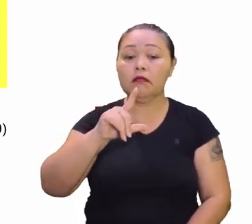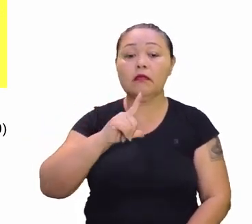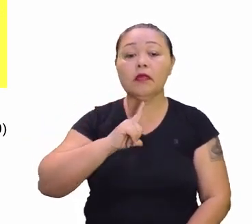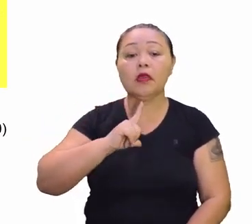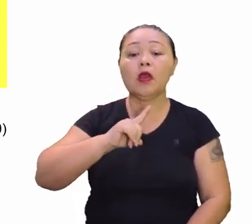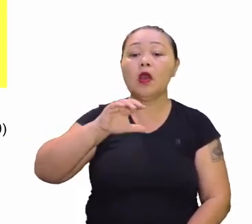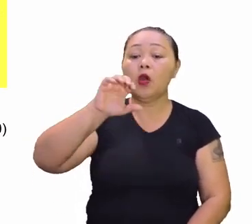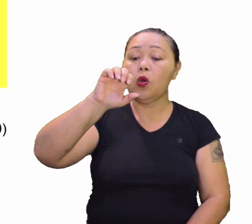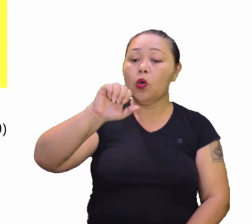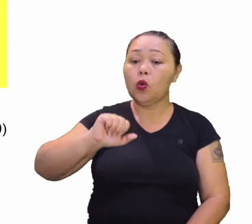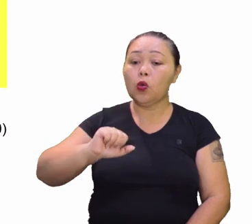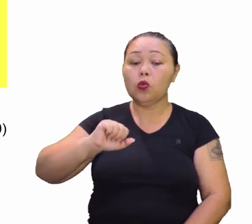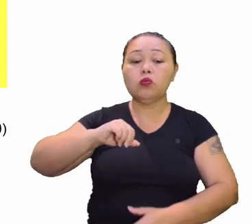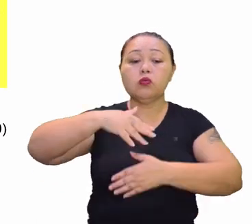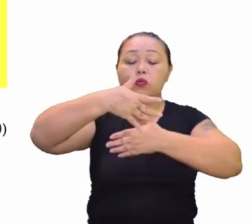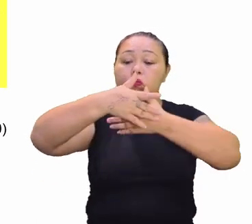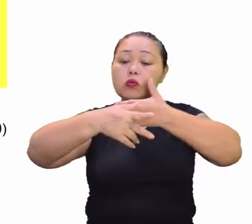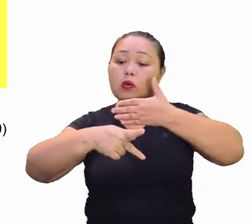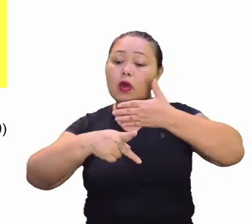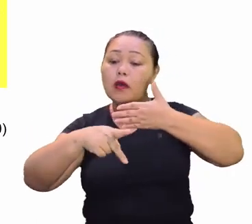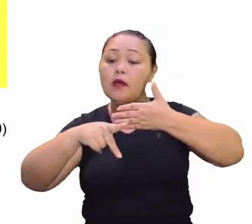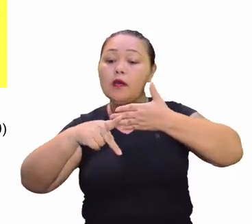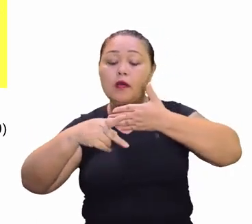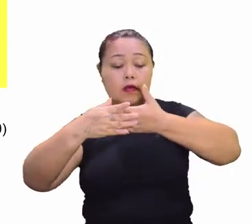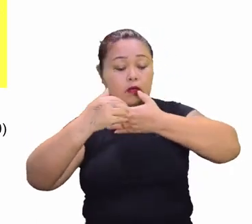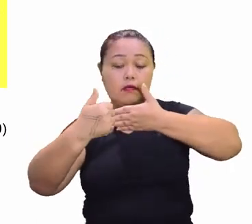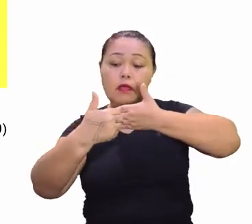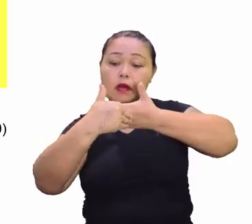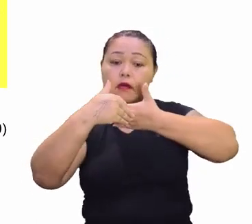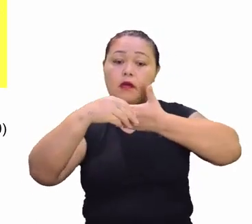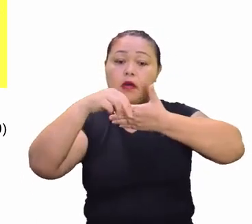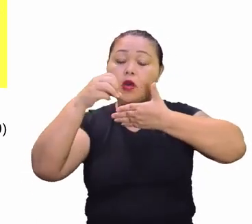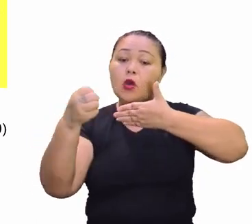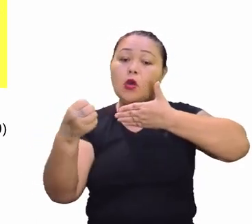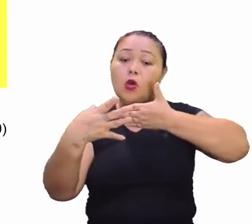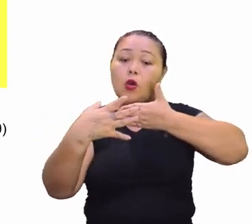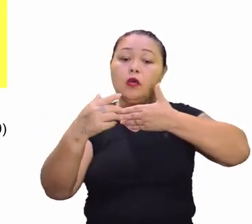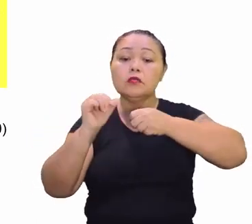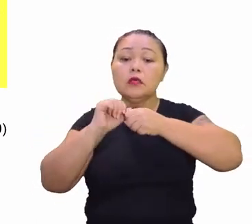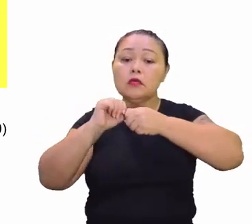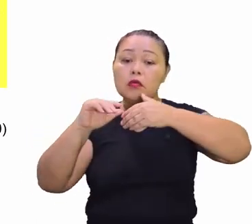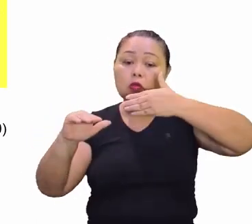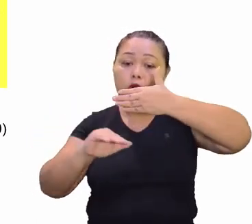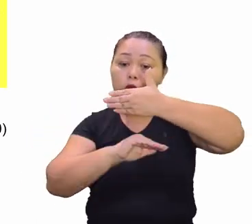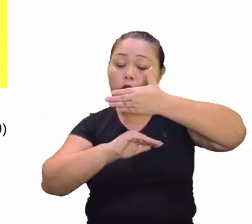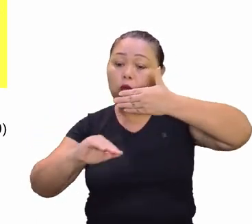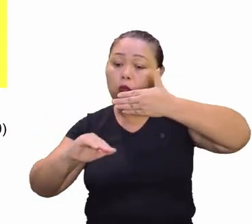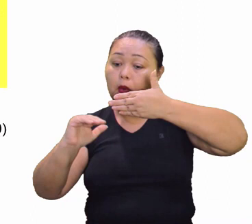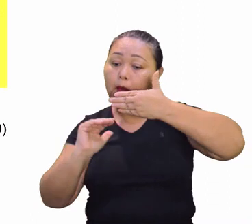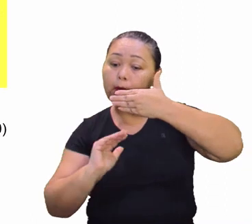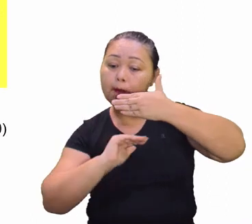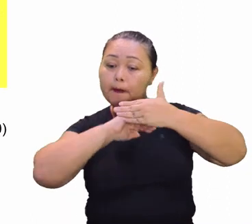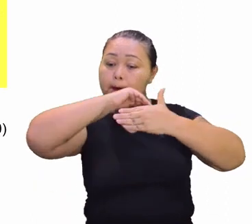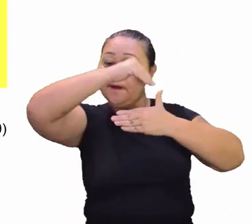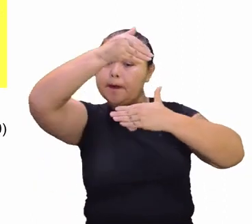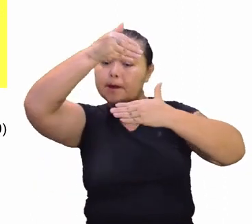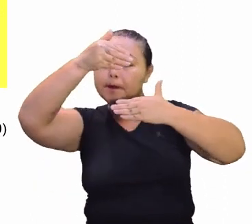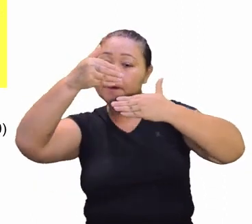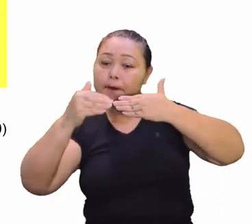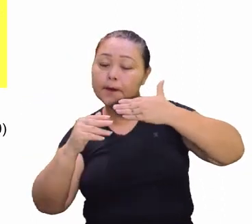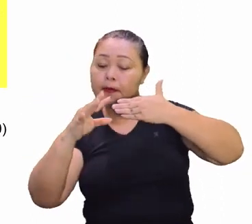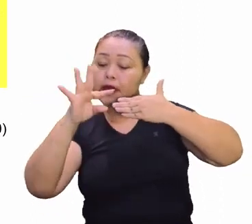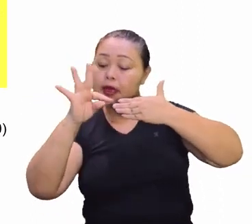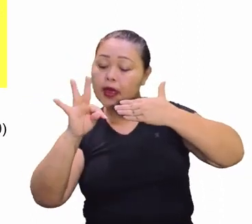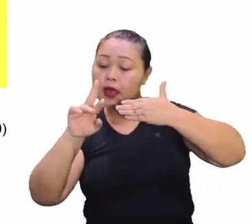no sudoeste da Serra dos Pacaás Novos, no sopé do Pico Tracuá, em